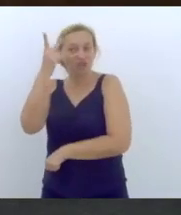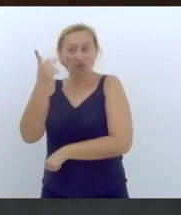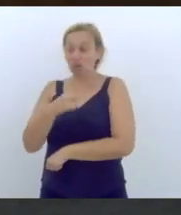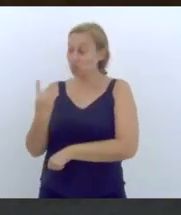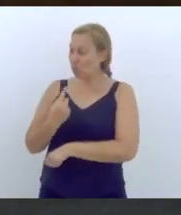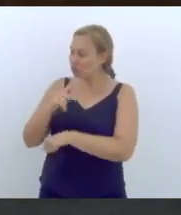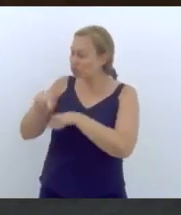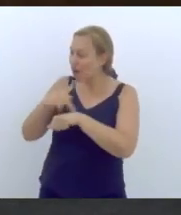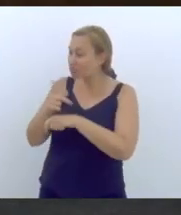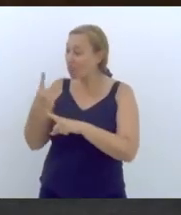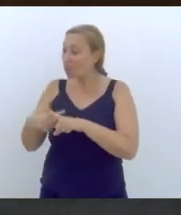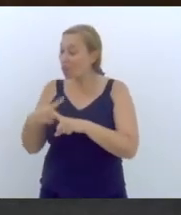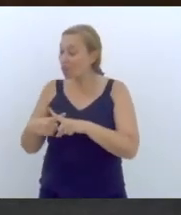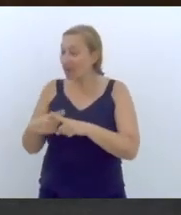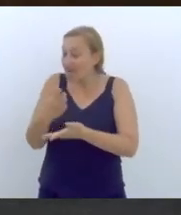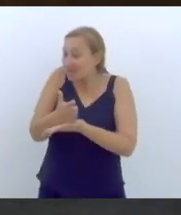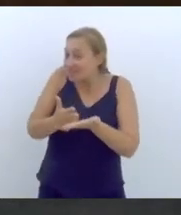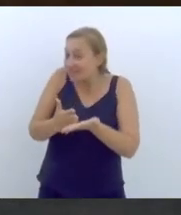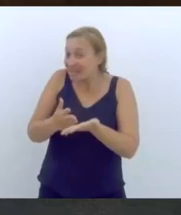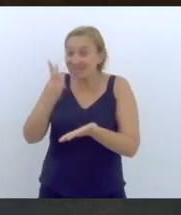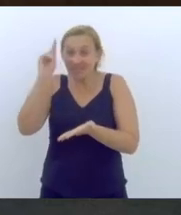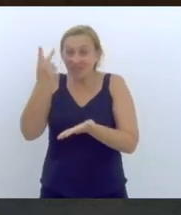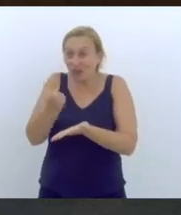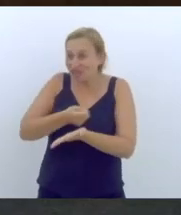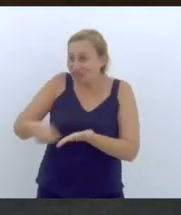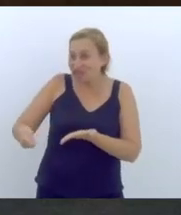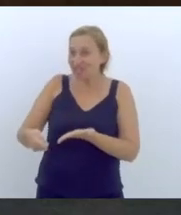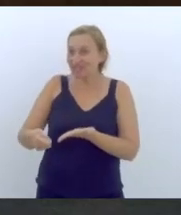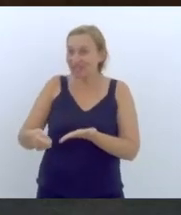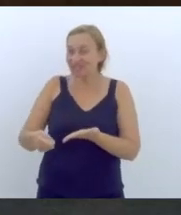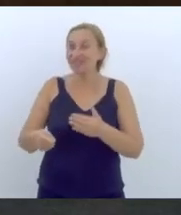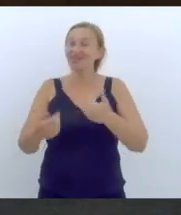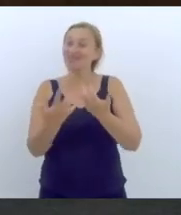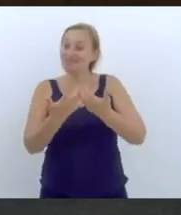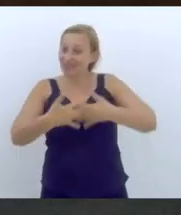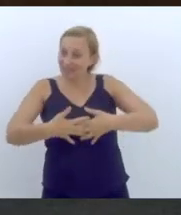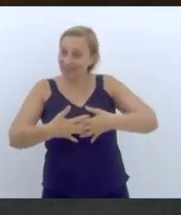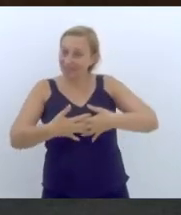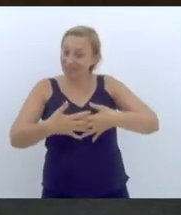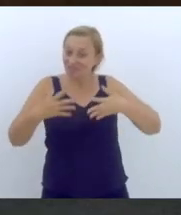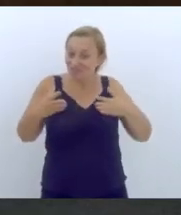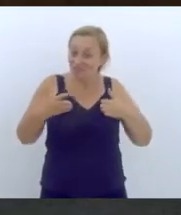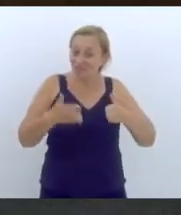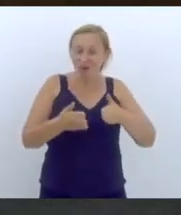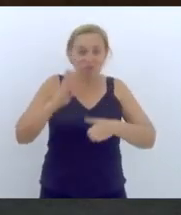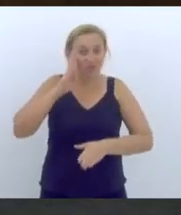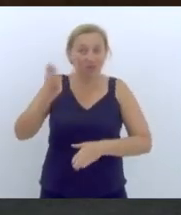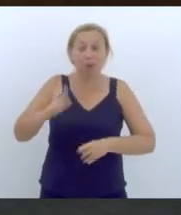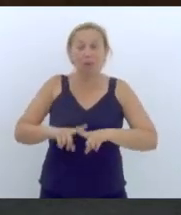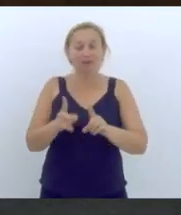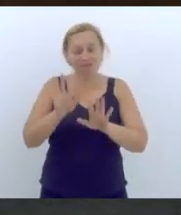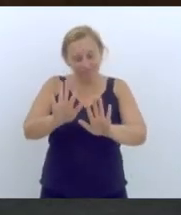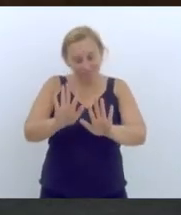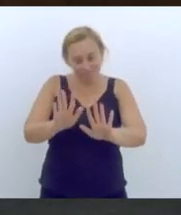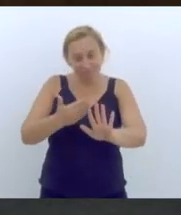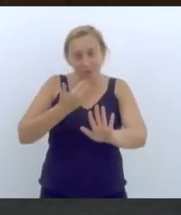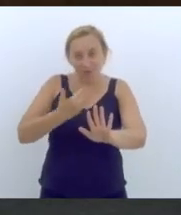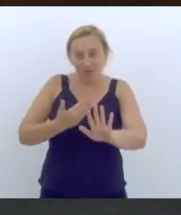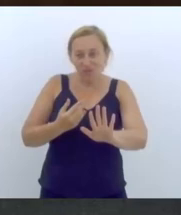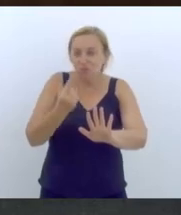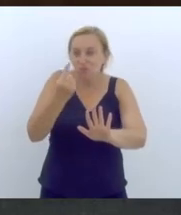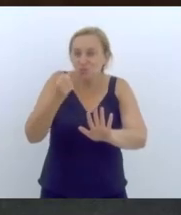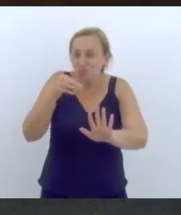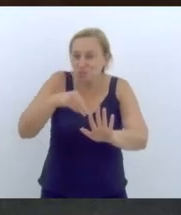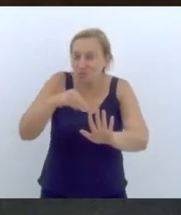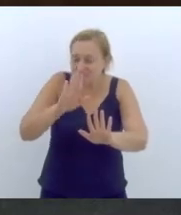país, porque boa parte da nossa história foi escrita tendo Petrópolis como cenário. Mas queria só pedir mais um pequeno